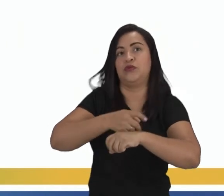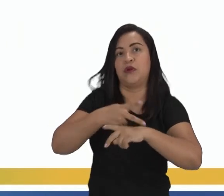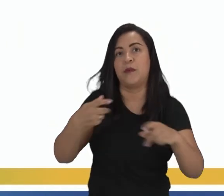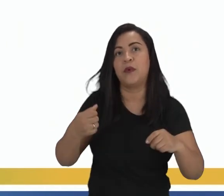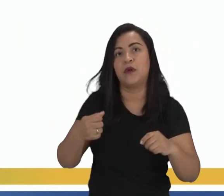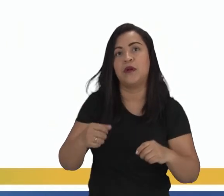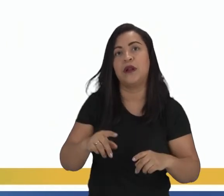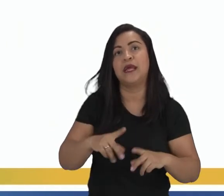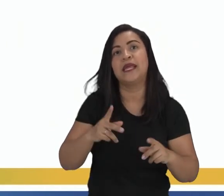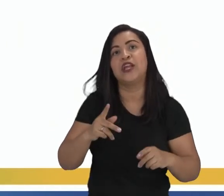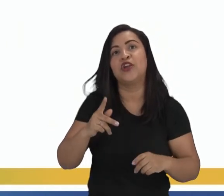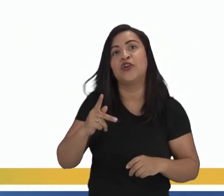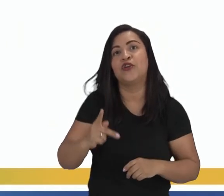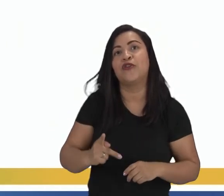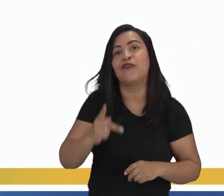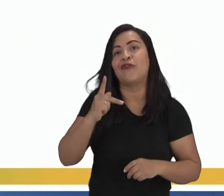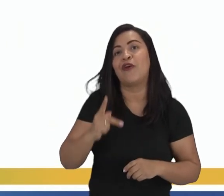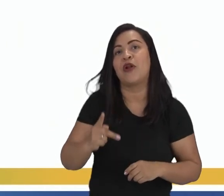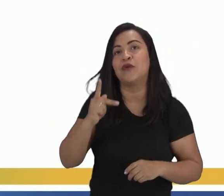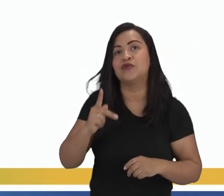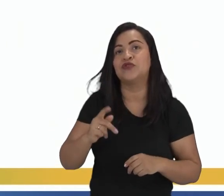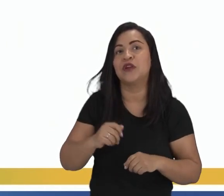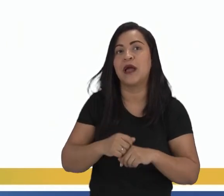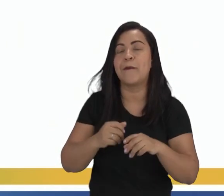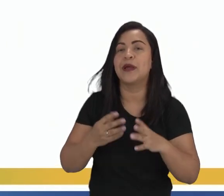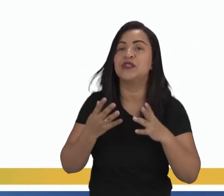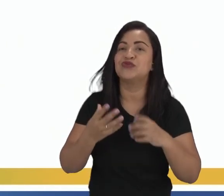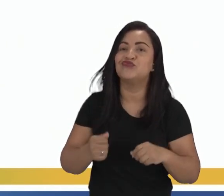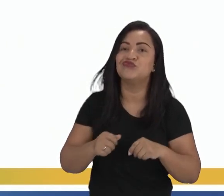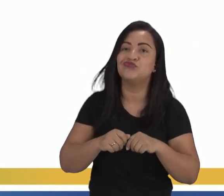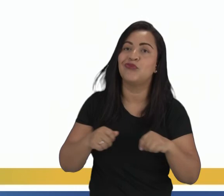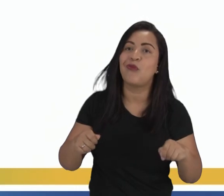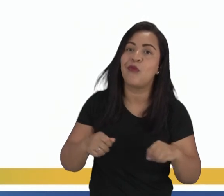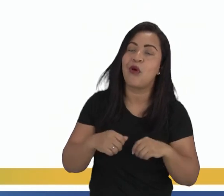mais molezinha é a mola, mais fácil é a sua deformação.